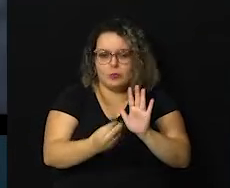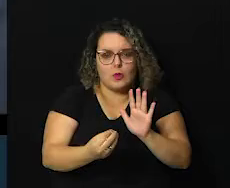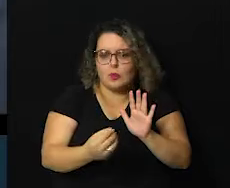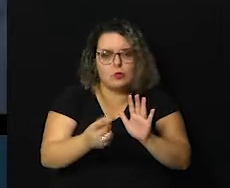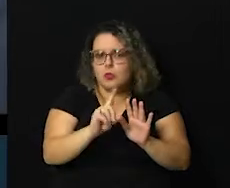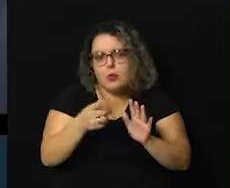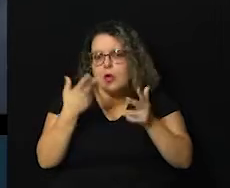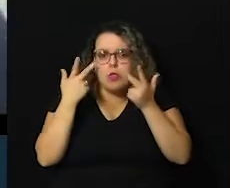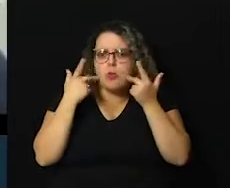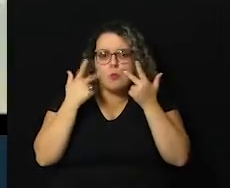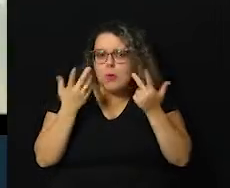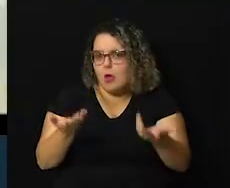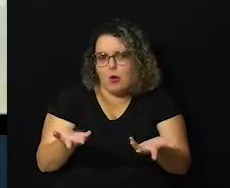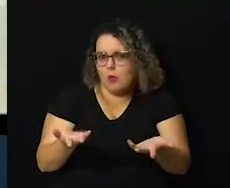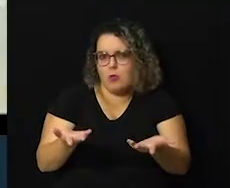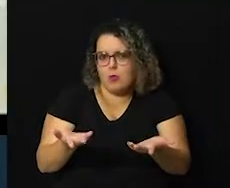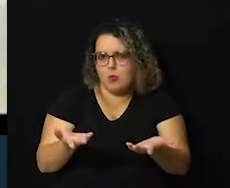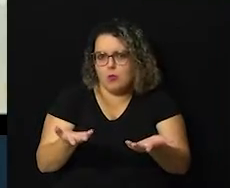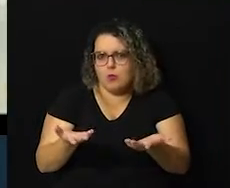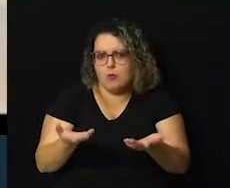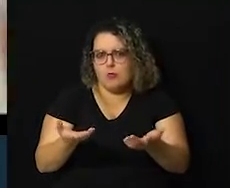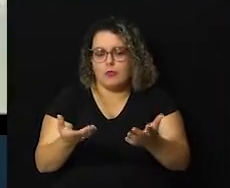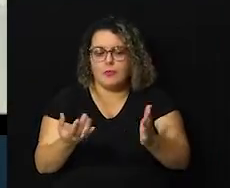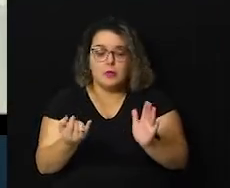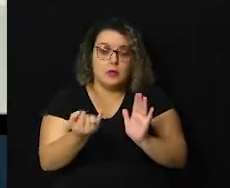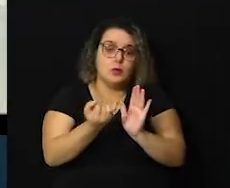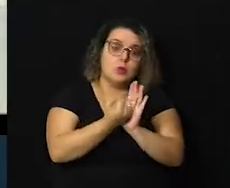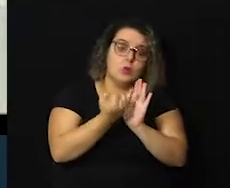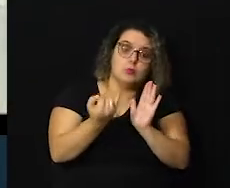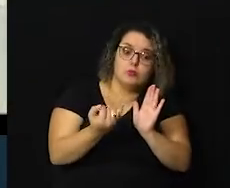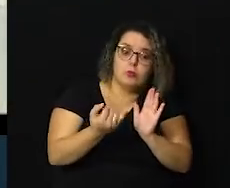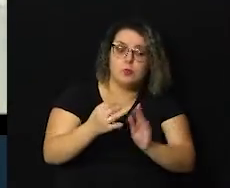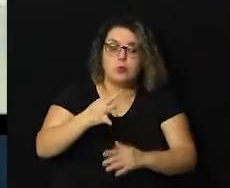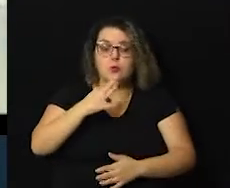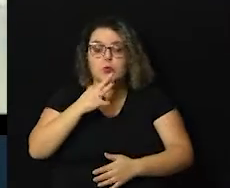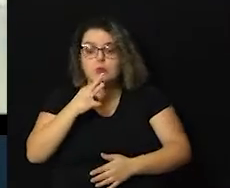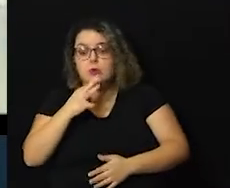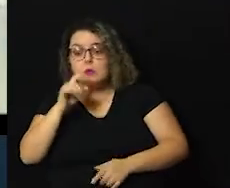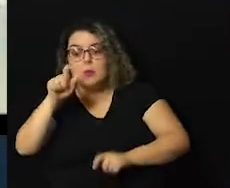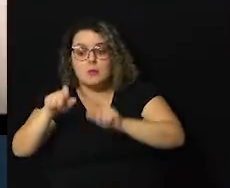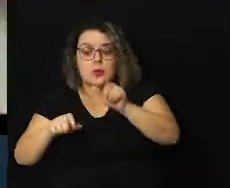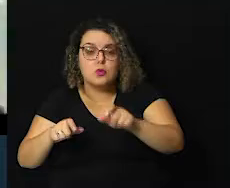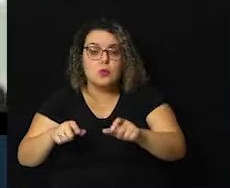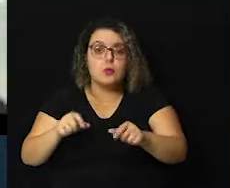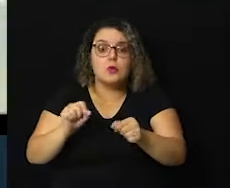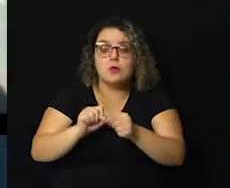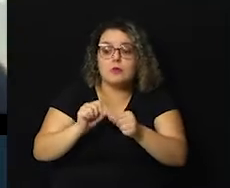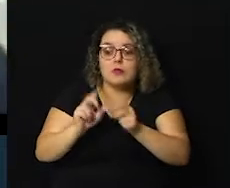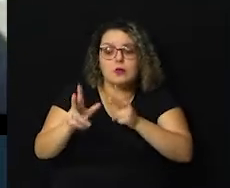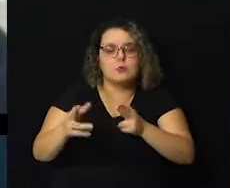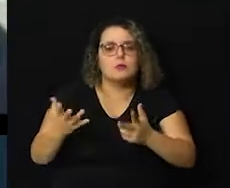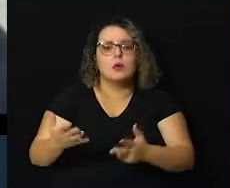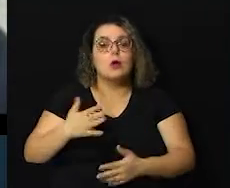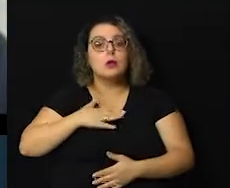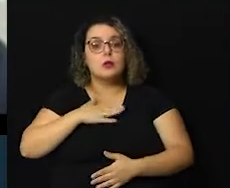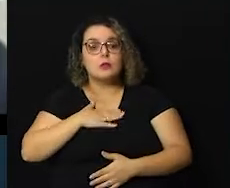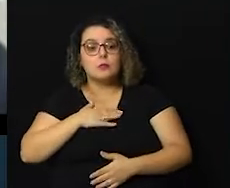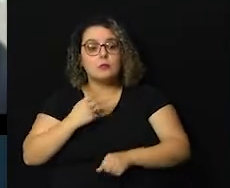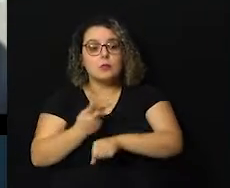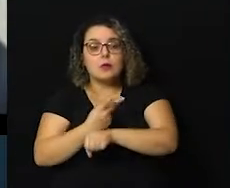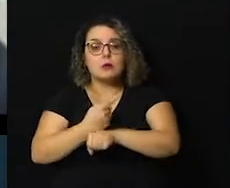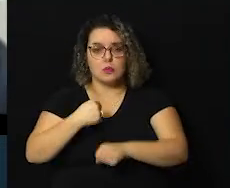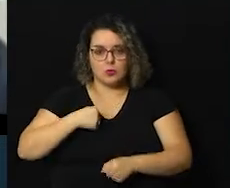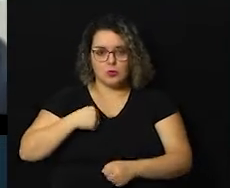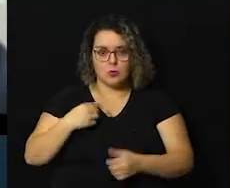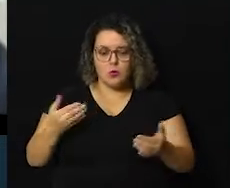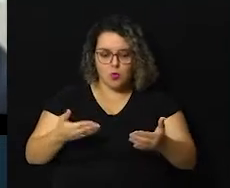arquitetura né não é normal geralmente a pessoa vai mais falar identidade o conhecer alguém por algo do tipo e